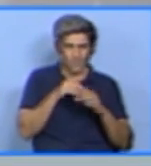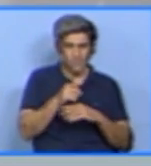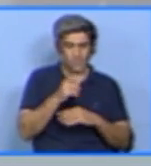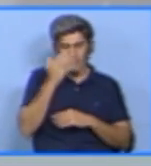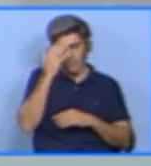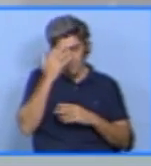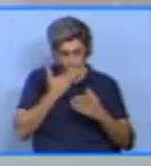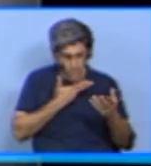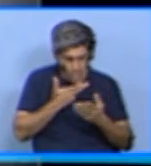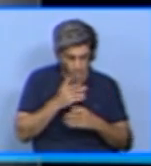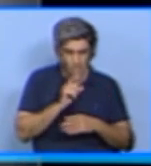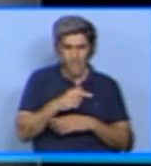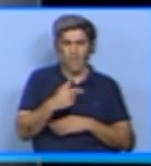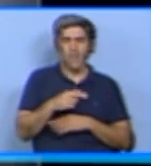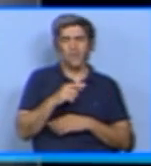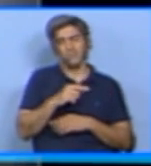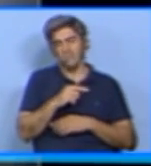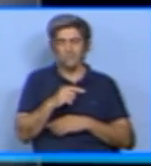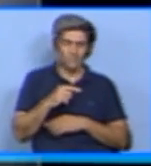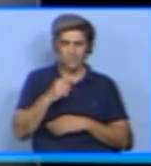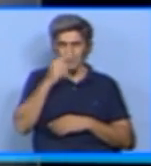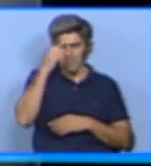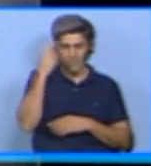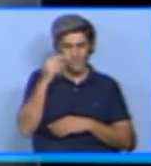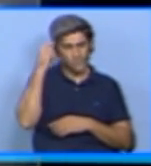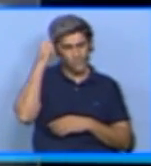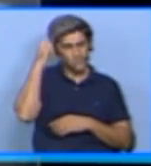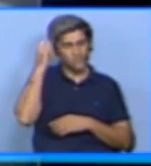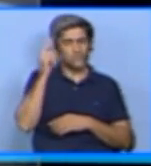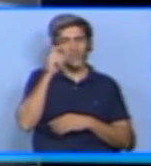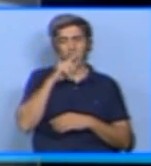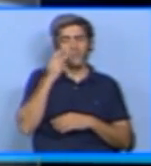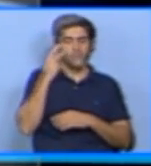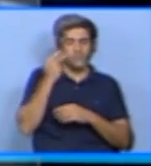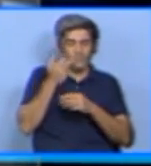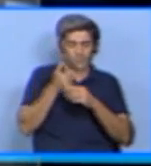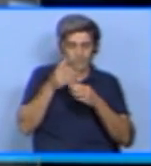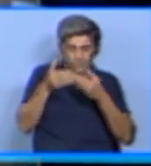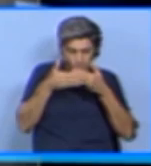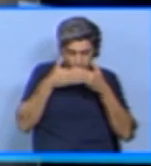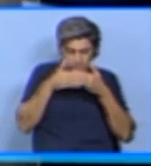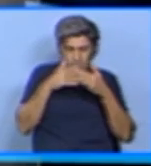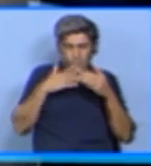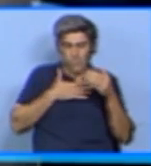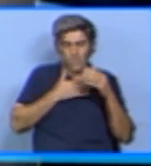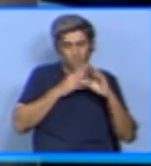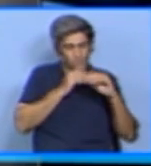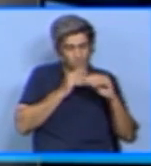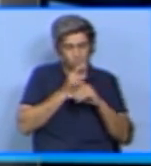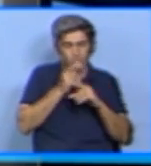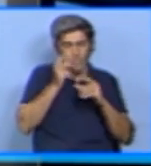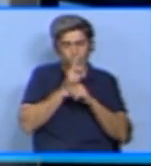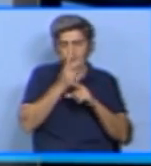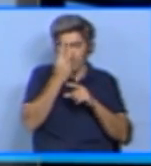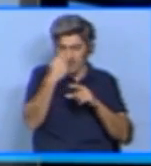capacidade de diálogo? É muito difícil, como vemos, porque quem está fechado numa idolatria não quer dialogar, porque está obcecado.